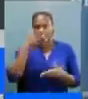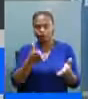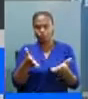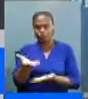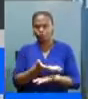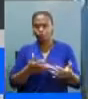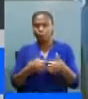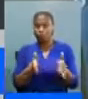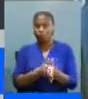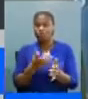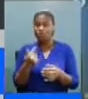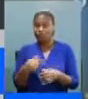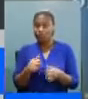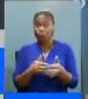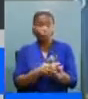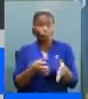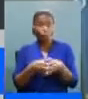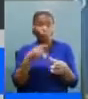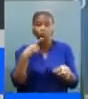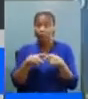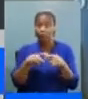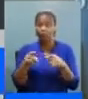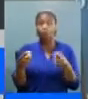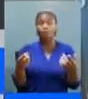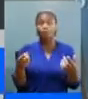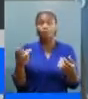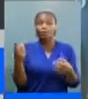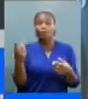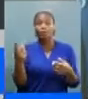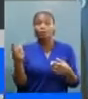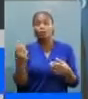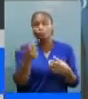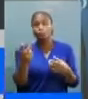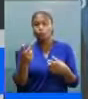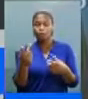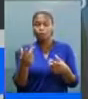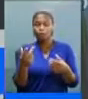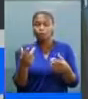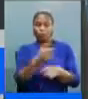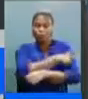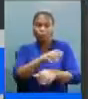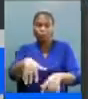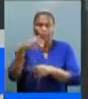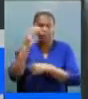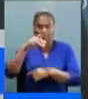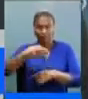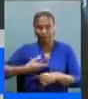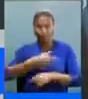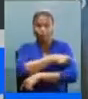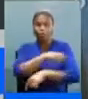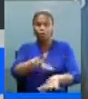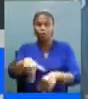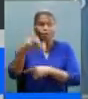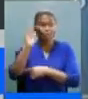contributos de todos os partidos políticos, dos grupos, dos deputados do MPD, do grupo parlamentar do PSV, dos deputados do